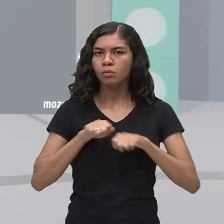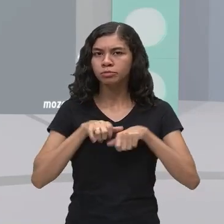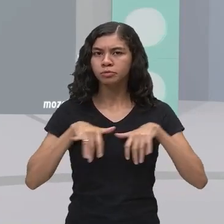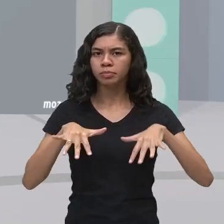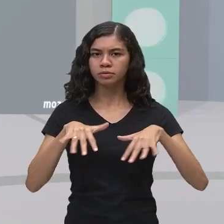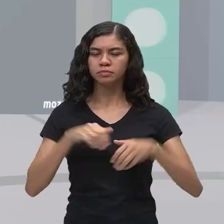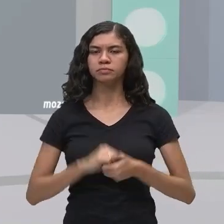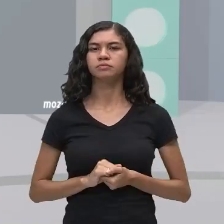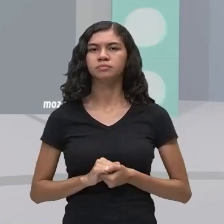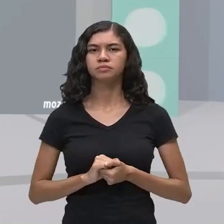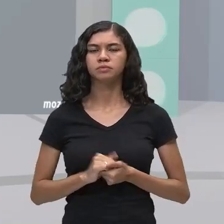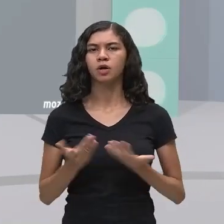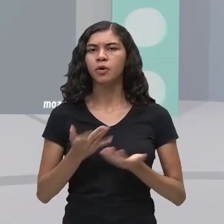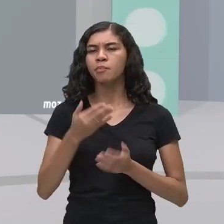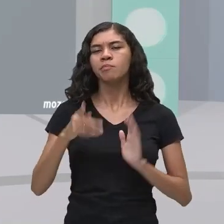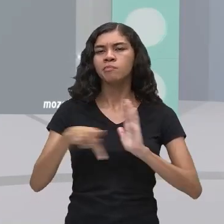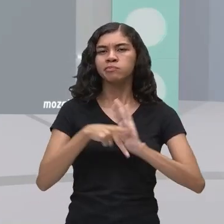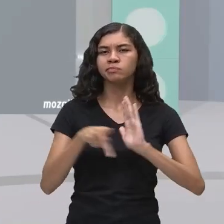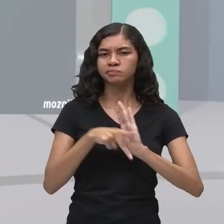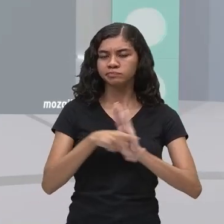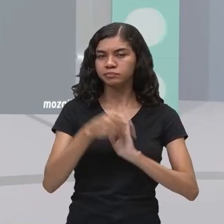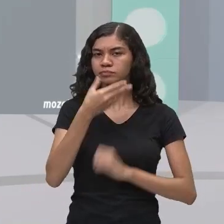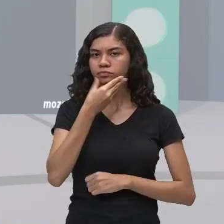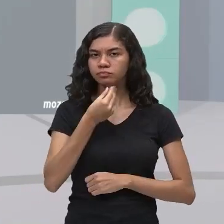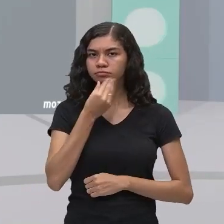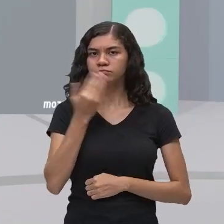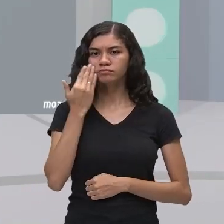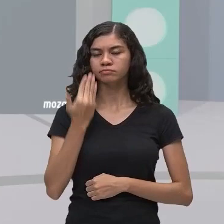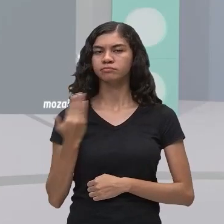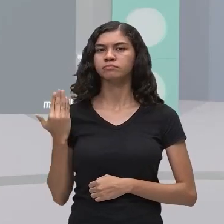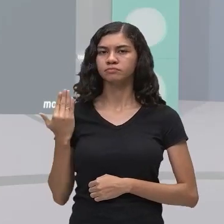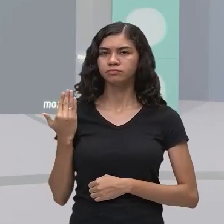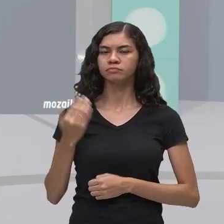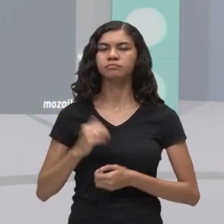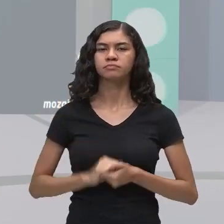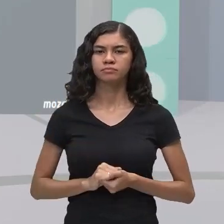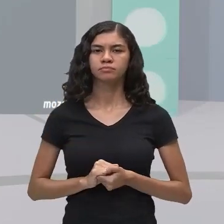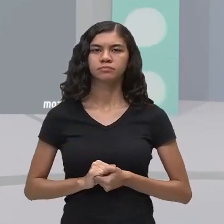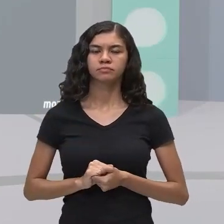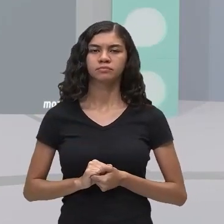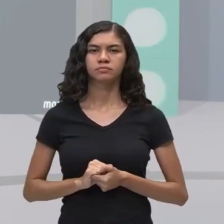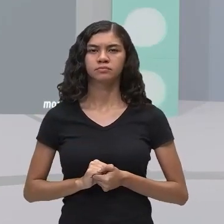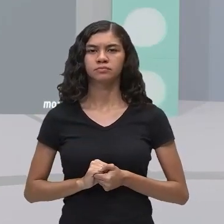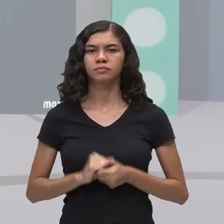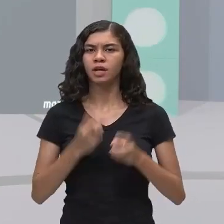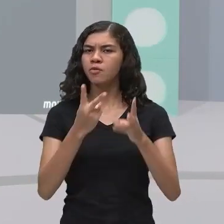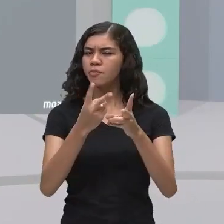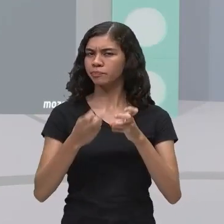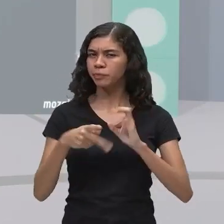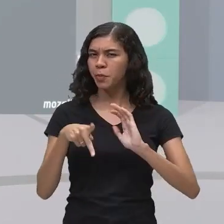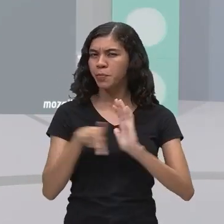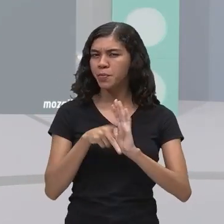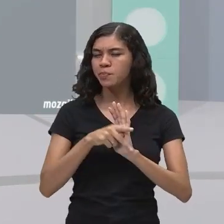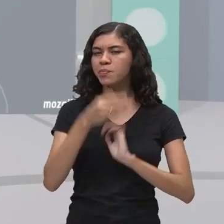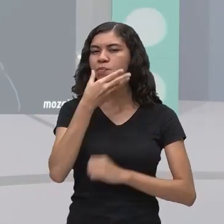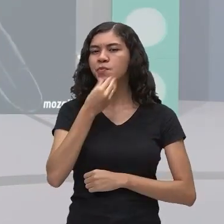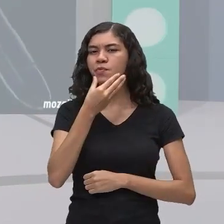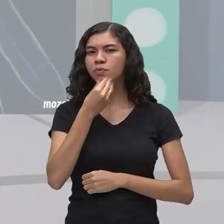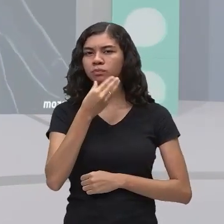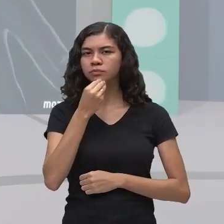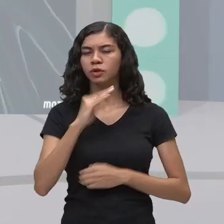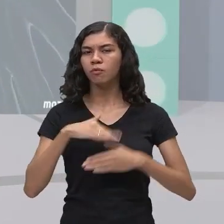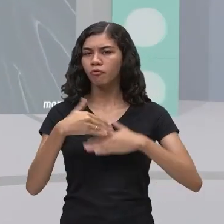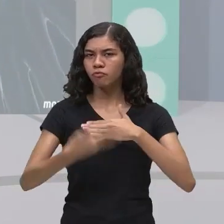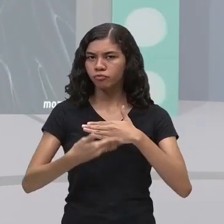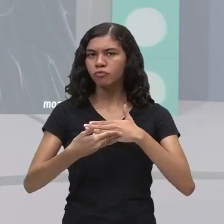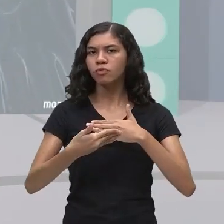os testículos, que são as glândulas presentes no corpo do homem. Como vocês podem observar, os testículos eles estão localizados fora do